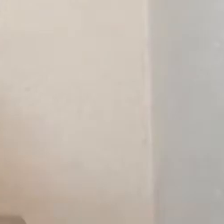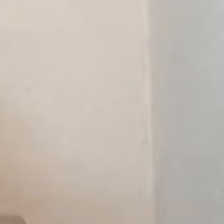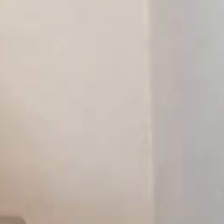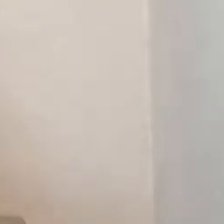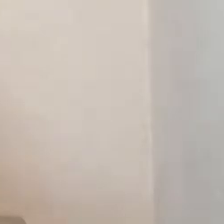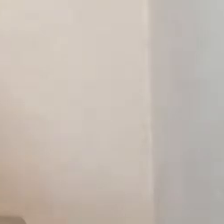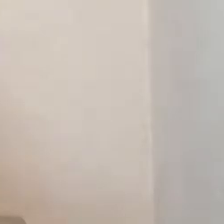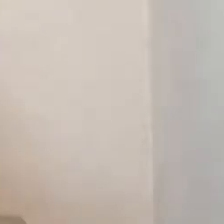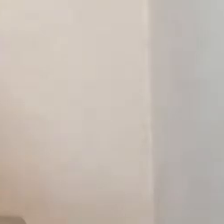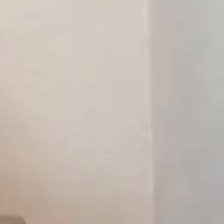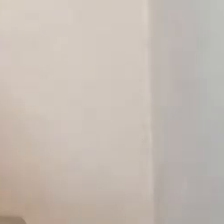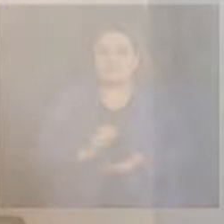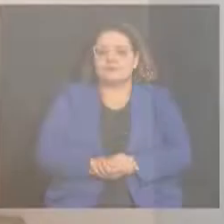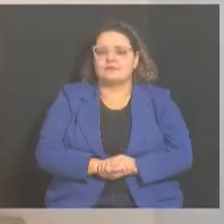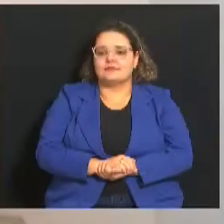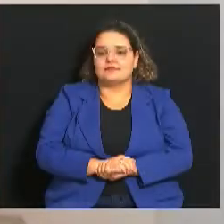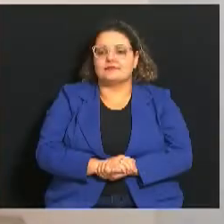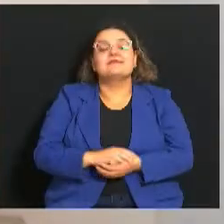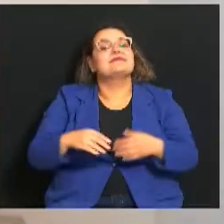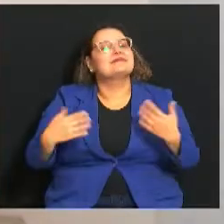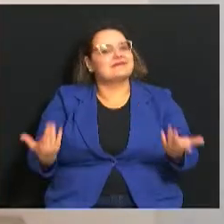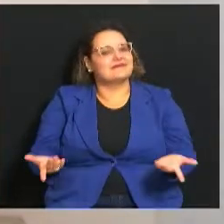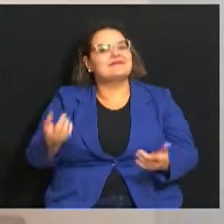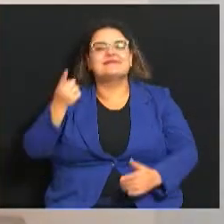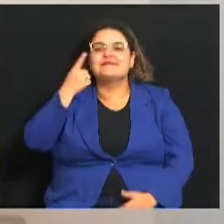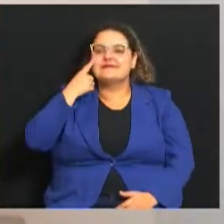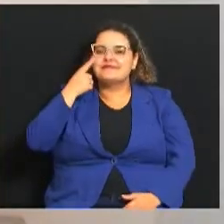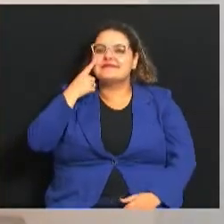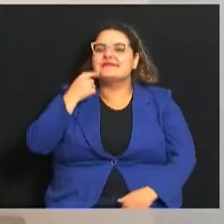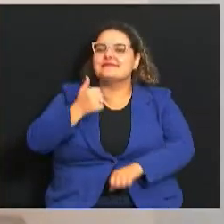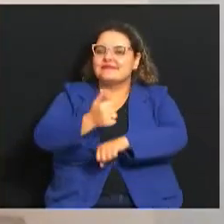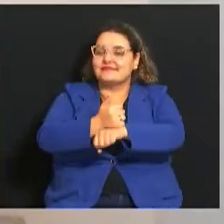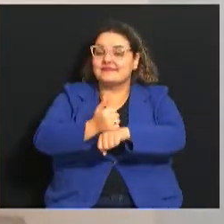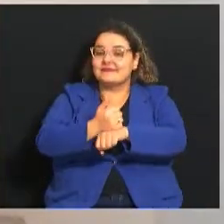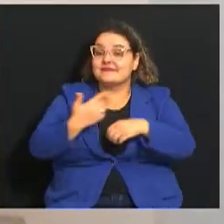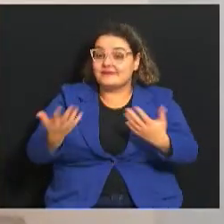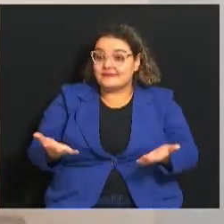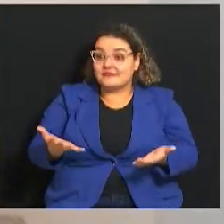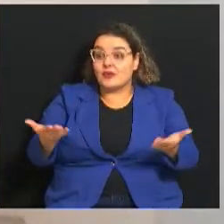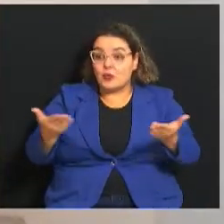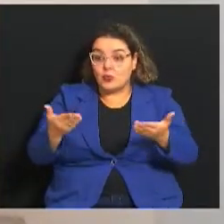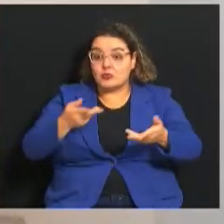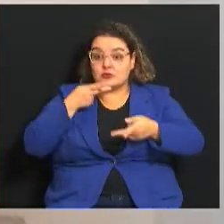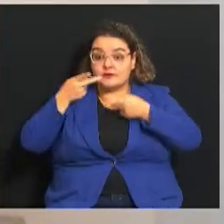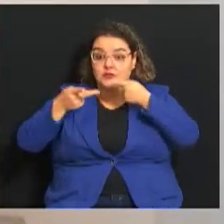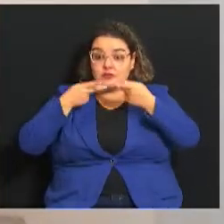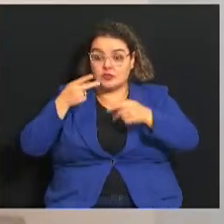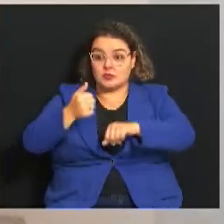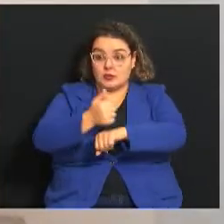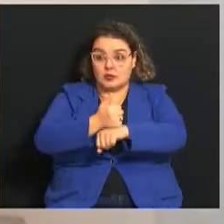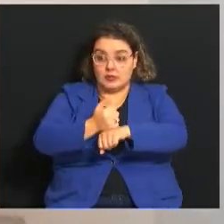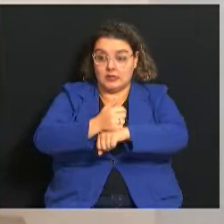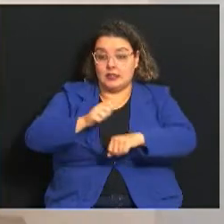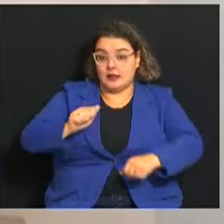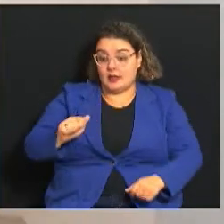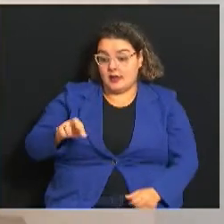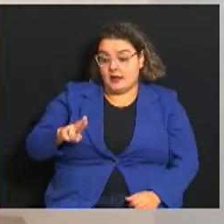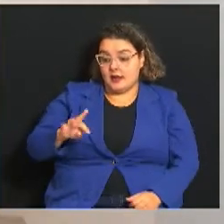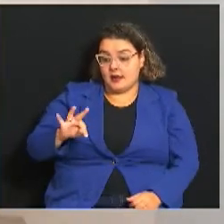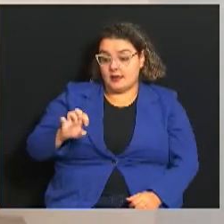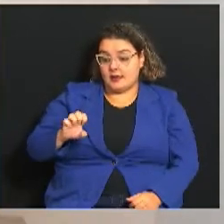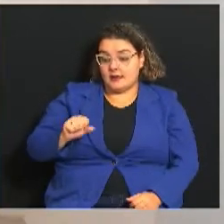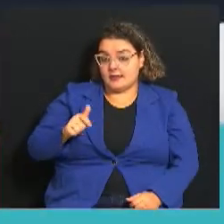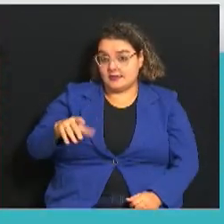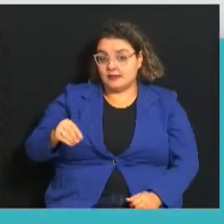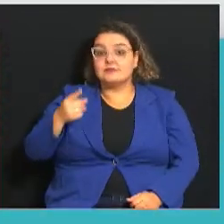Bom, é o quadro Se Liga na Profissão e olha só que bacana, hoje a gente vai falar sobre a profissão de artesão. Então, se liga